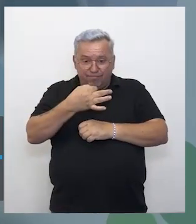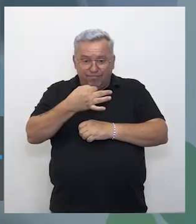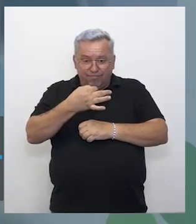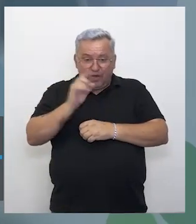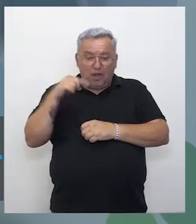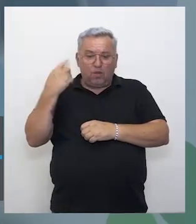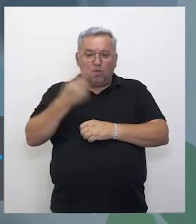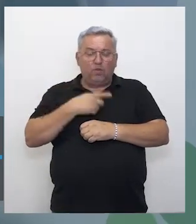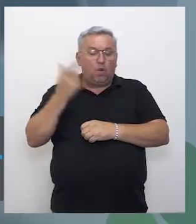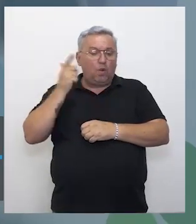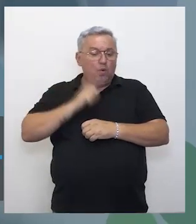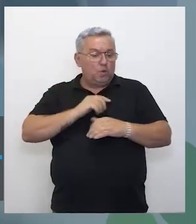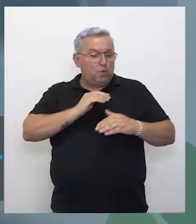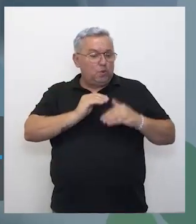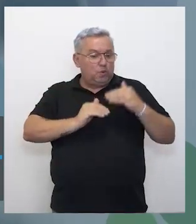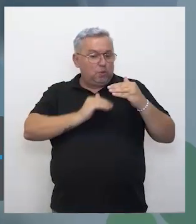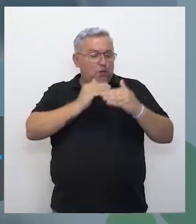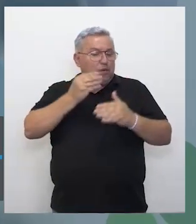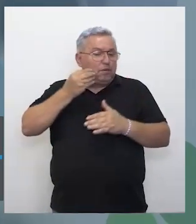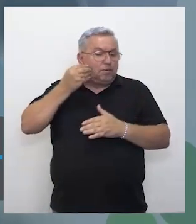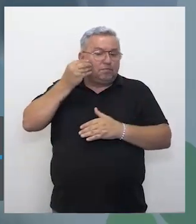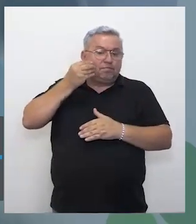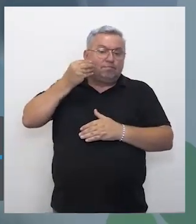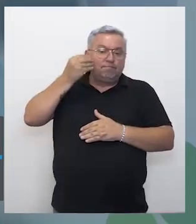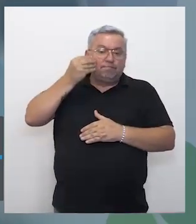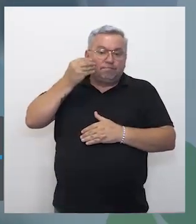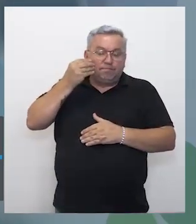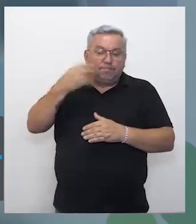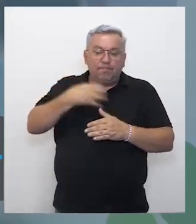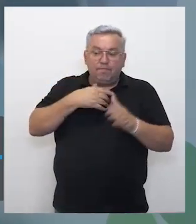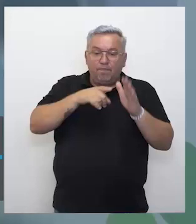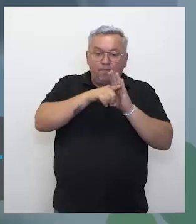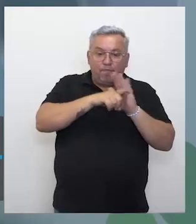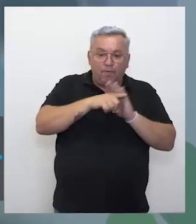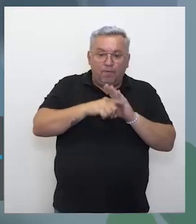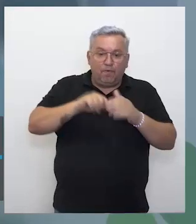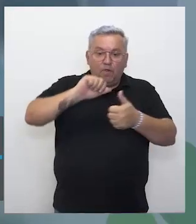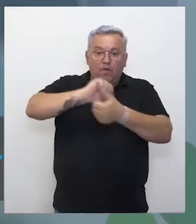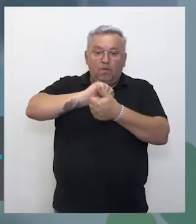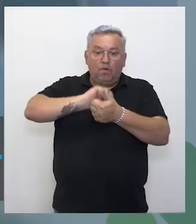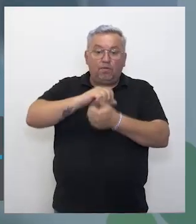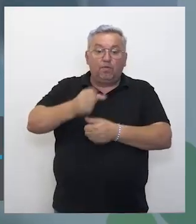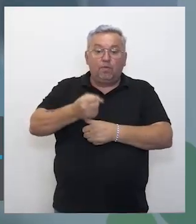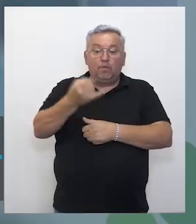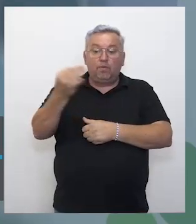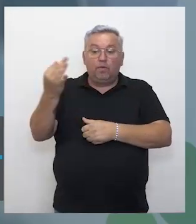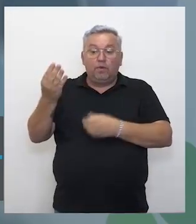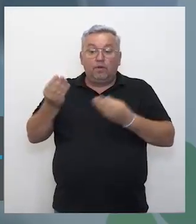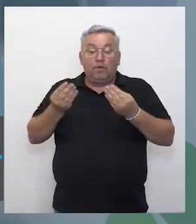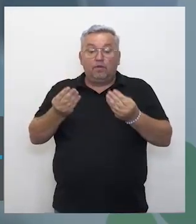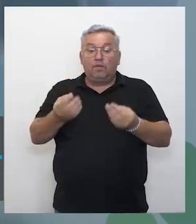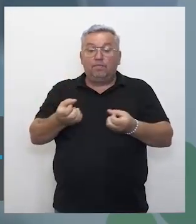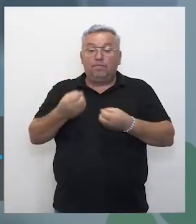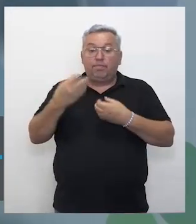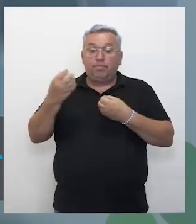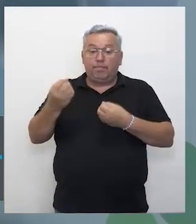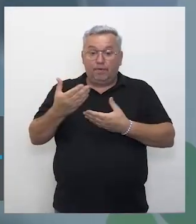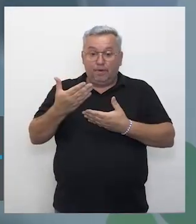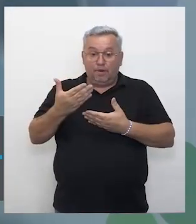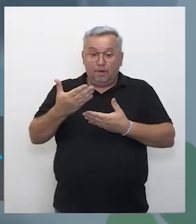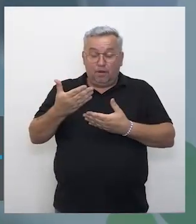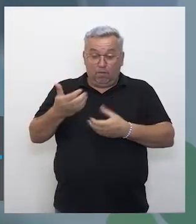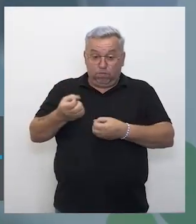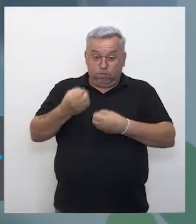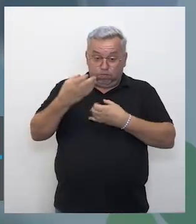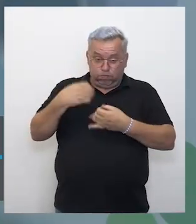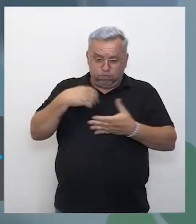nós construímos experiências, formas de pesquisa qualitativa e quantitativa que vai produzir dados. Quando esses dados eles